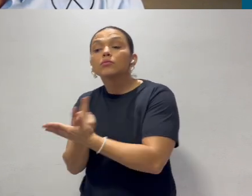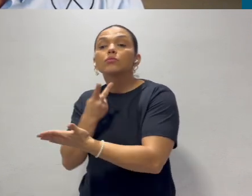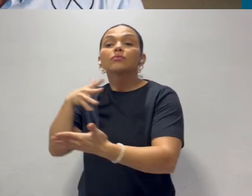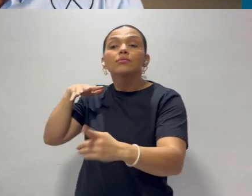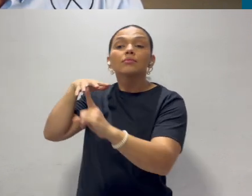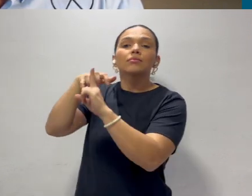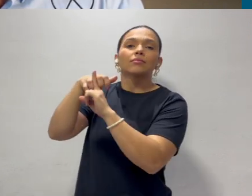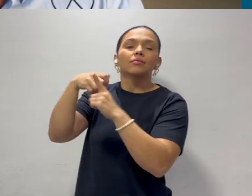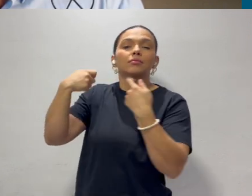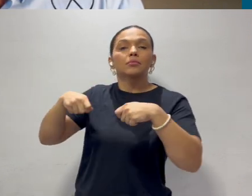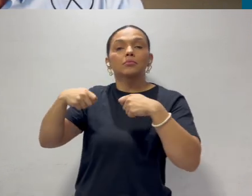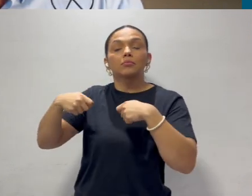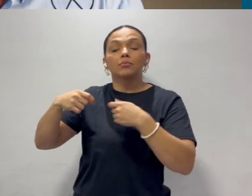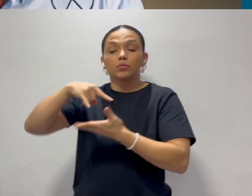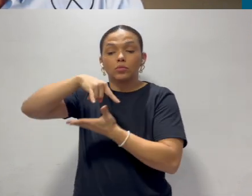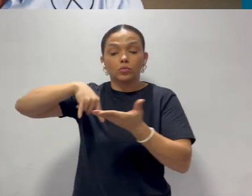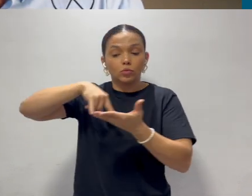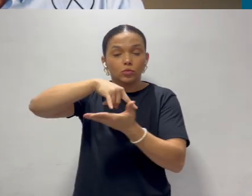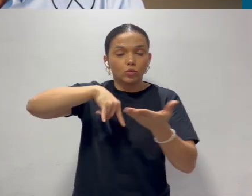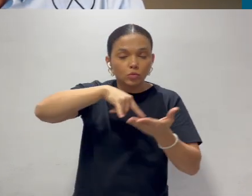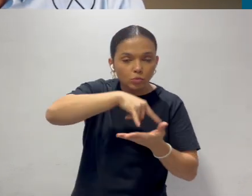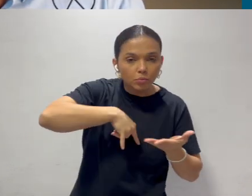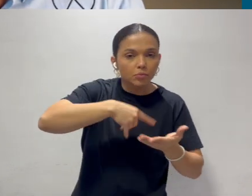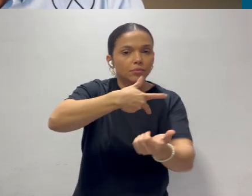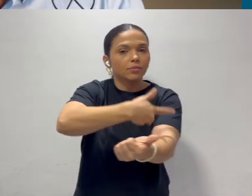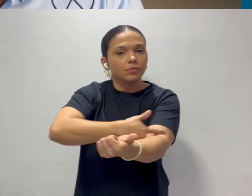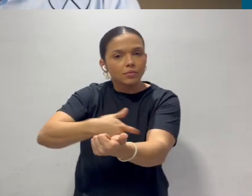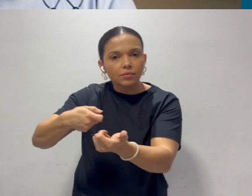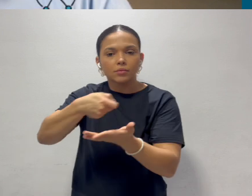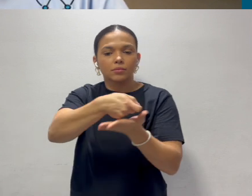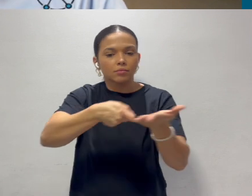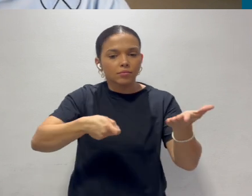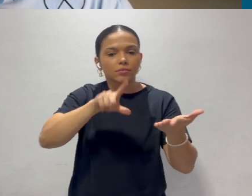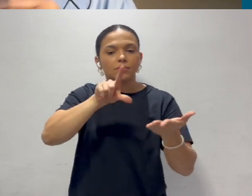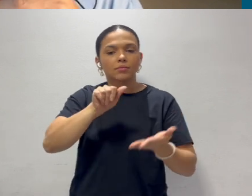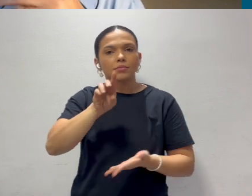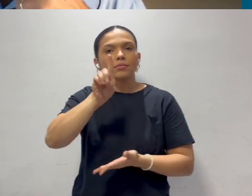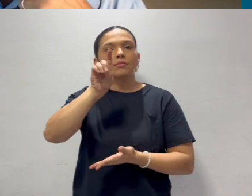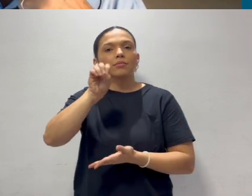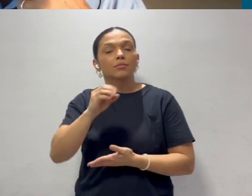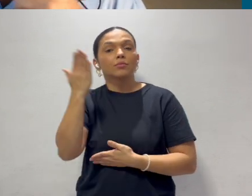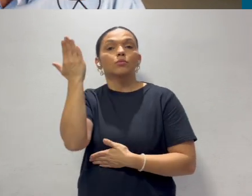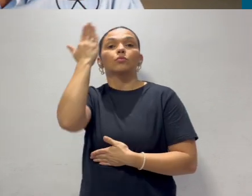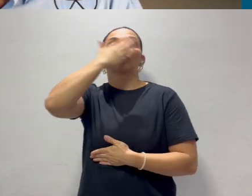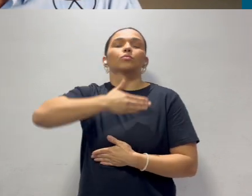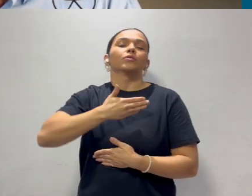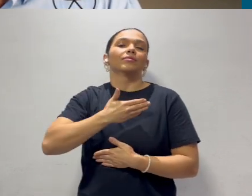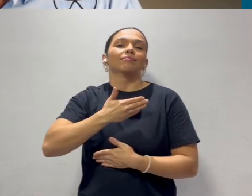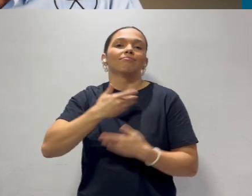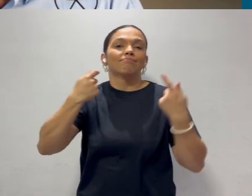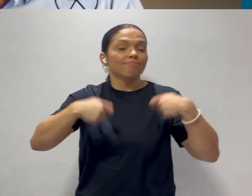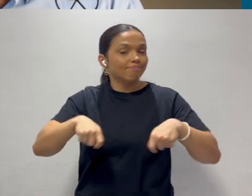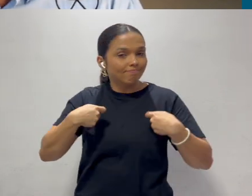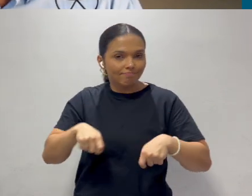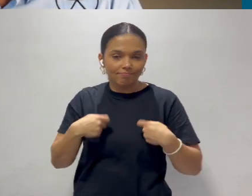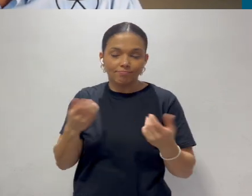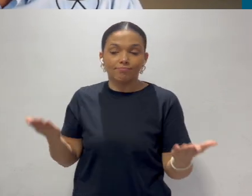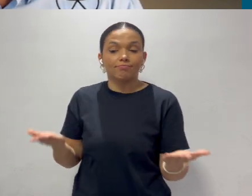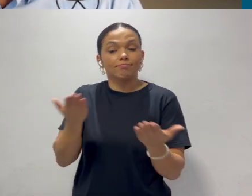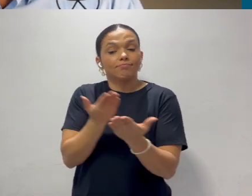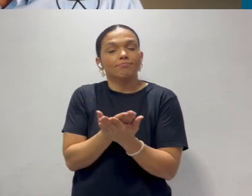se tornou pessoa com deficiência. Você precisa de documento, de exames, de laudos para poder comprovar. Ele